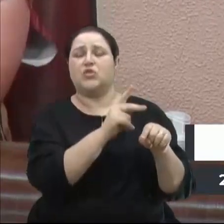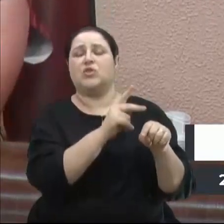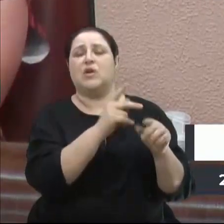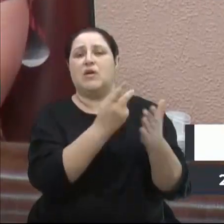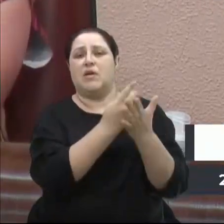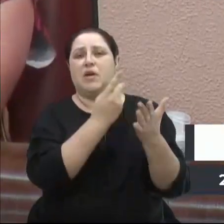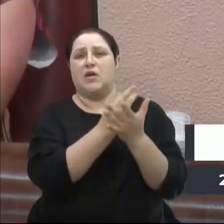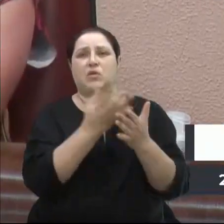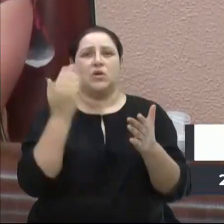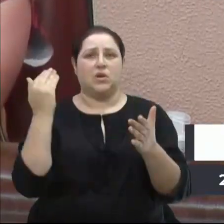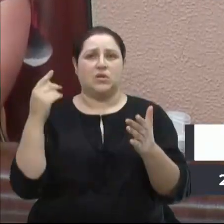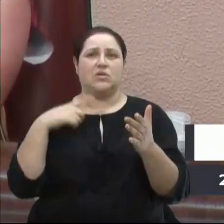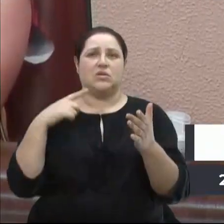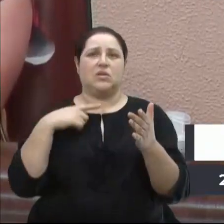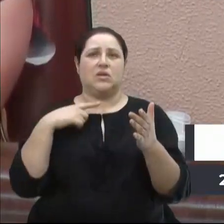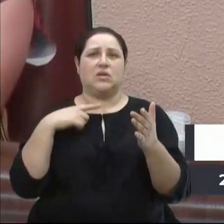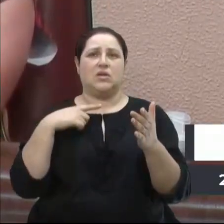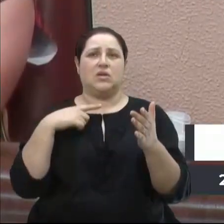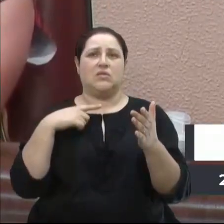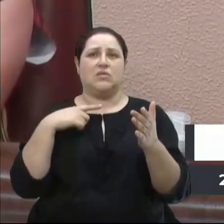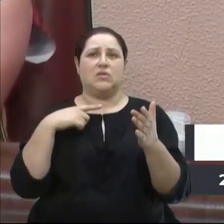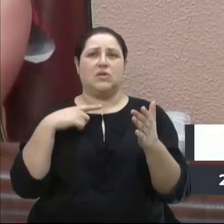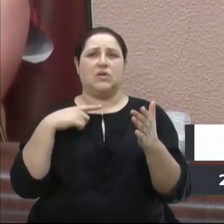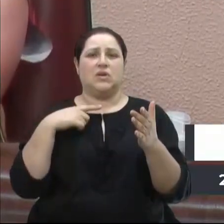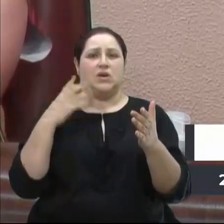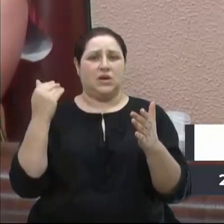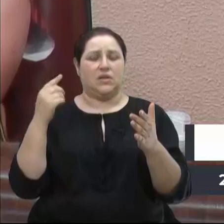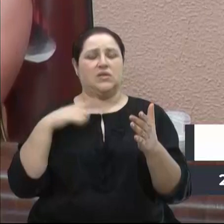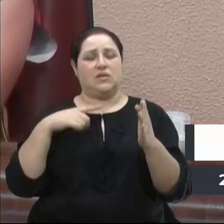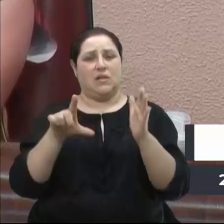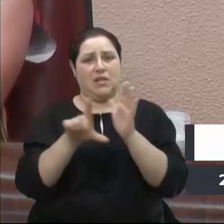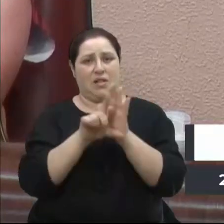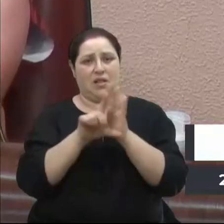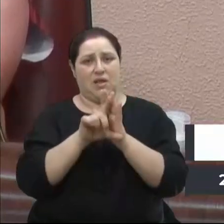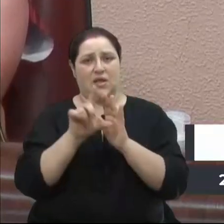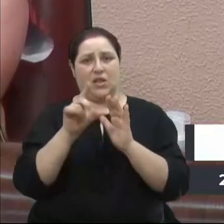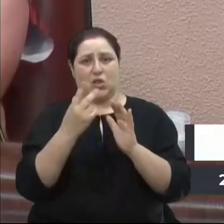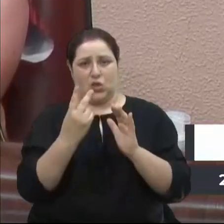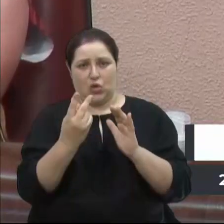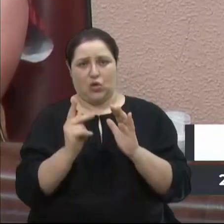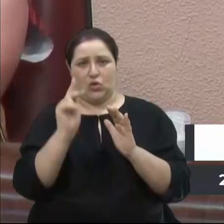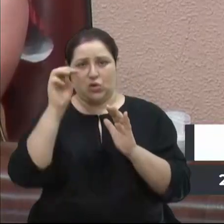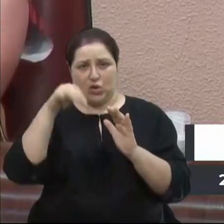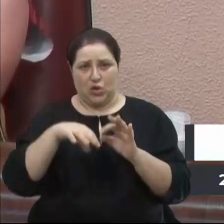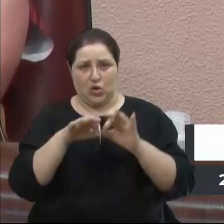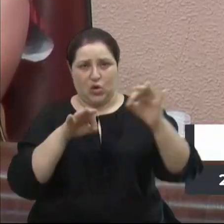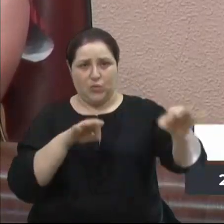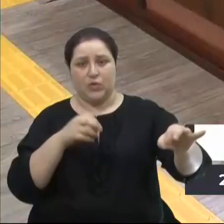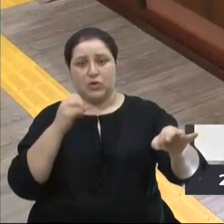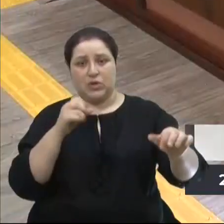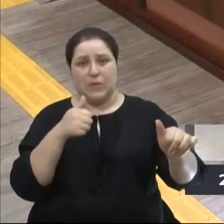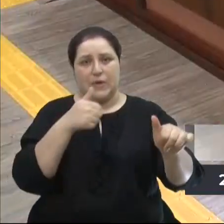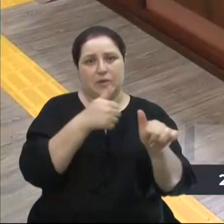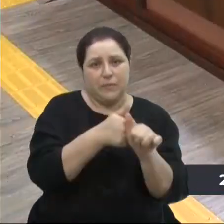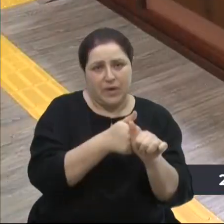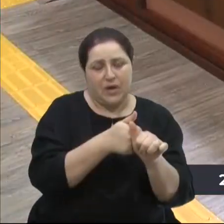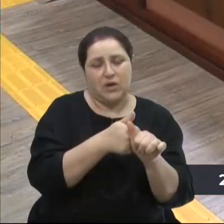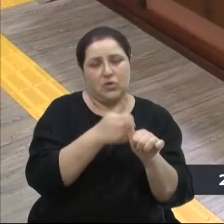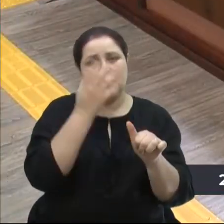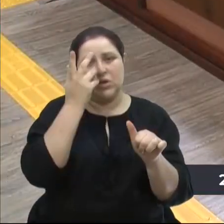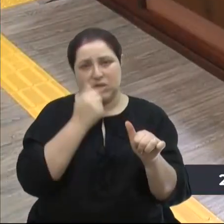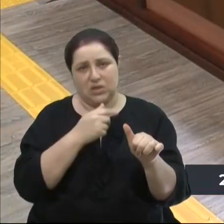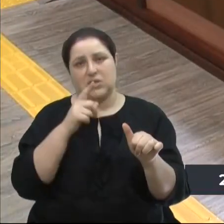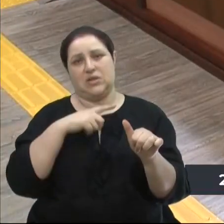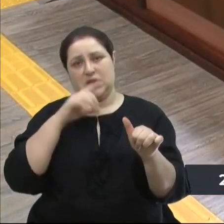era 2, agora é 1, e menos de 1 tendo espaço em cima, uma lei deste vereador tem direito também. Bom, obrigado, vereador, mas então,